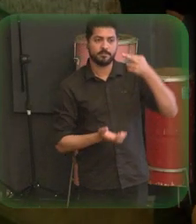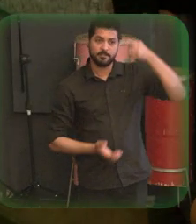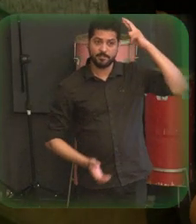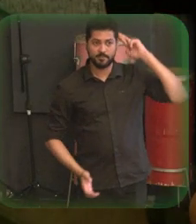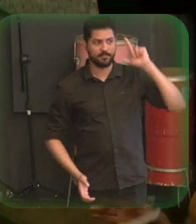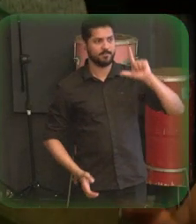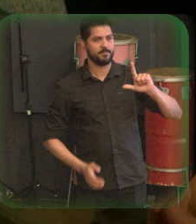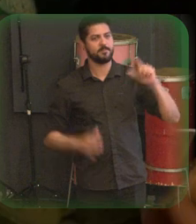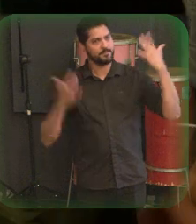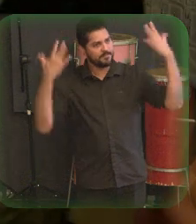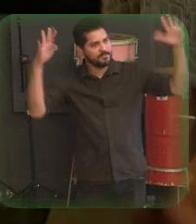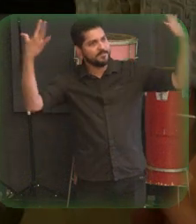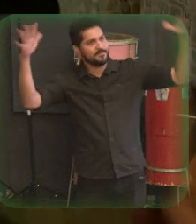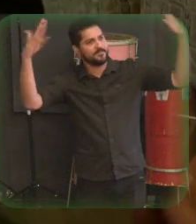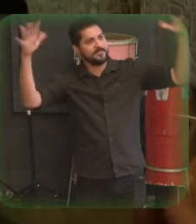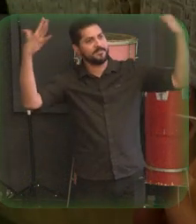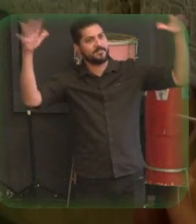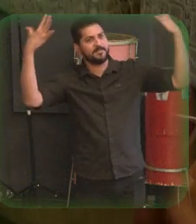Lira.